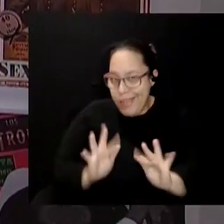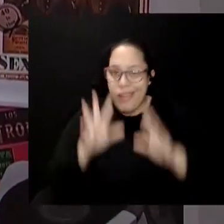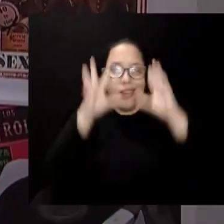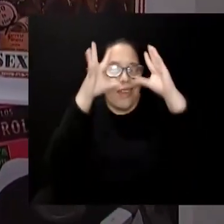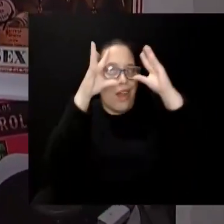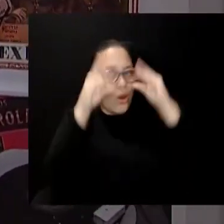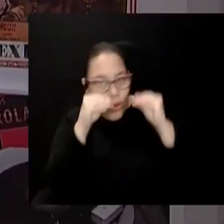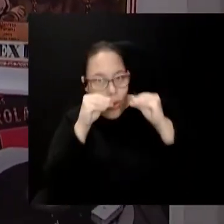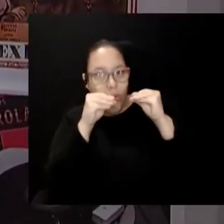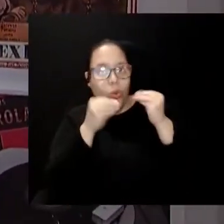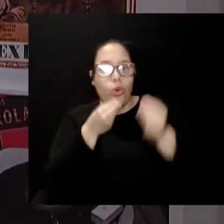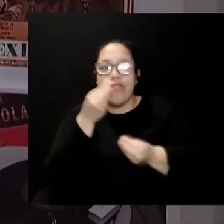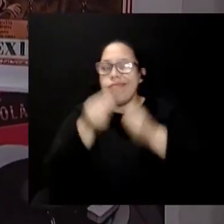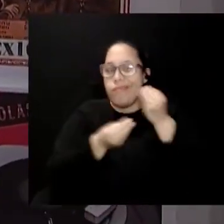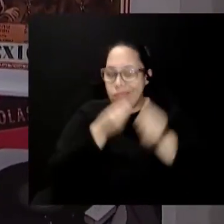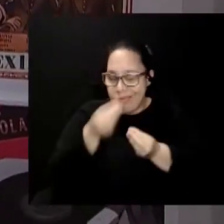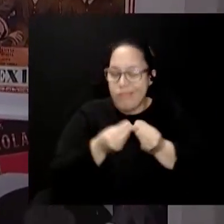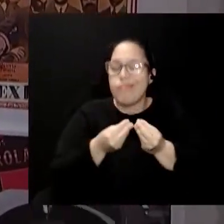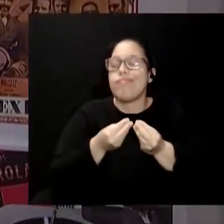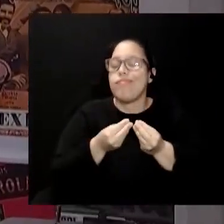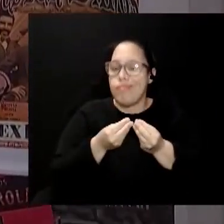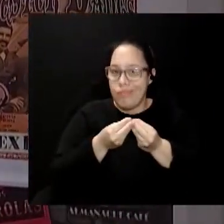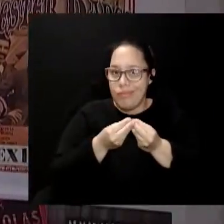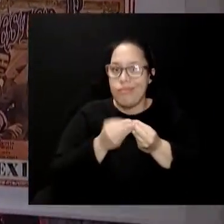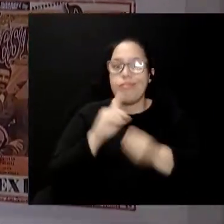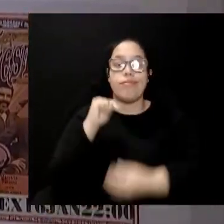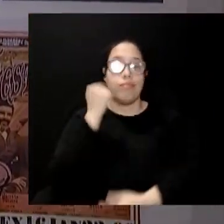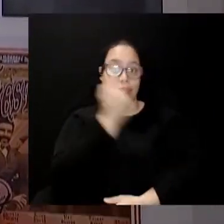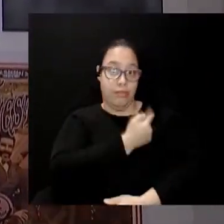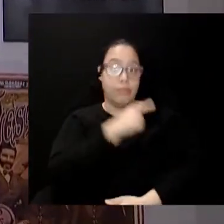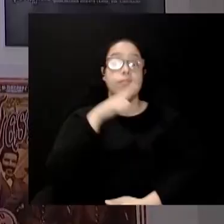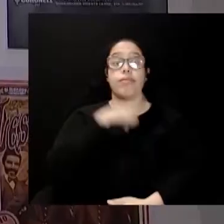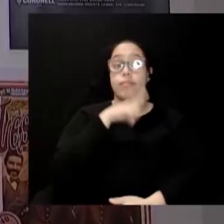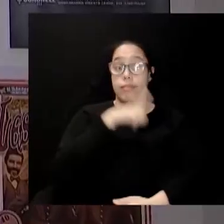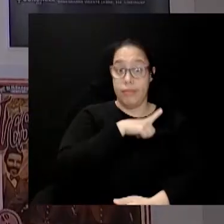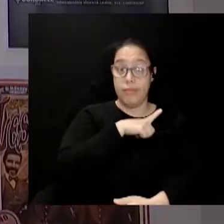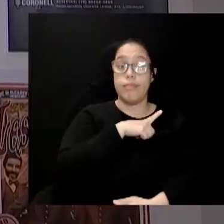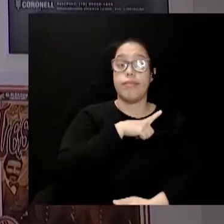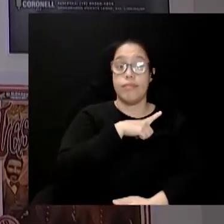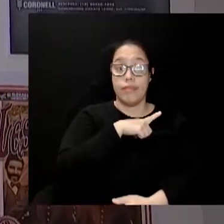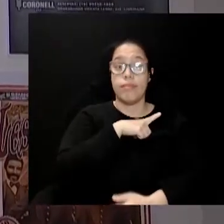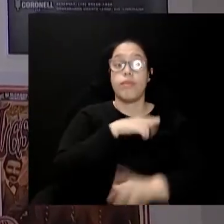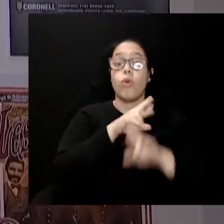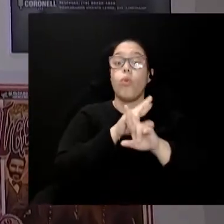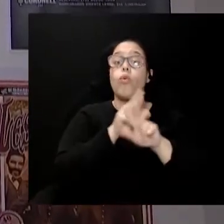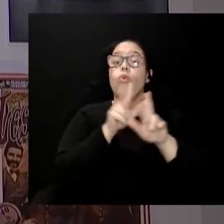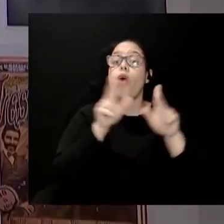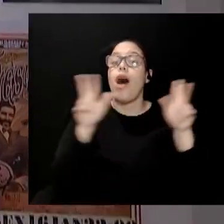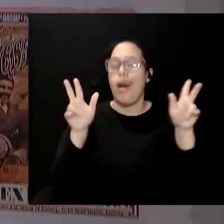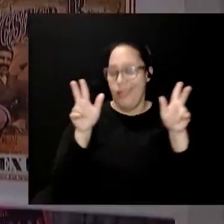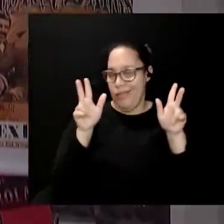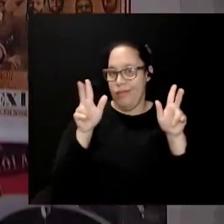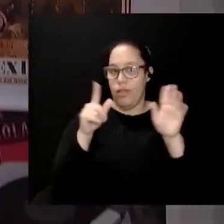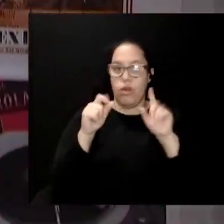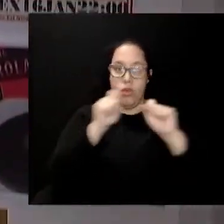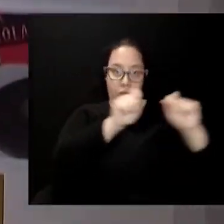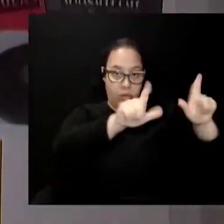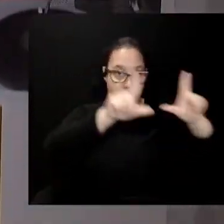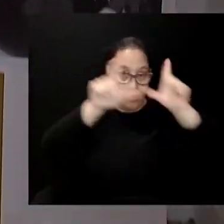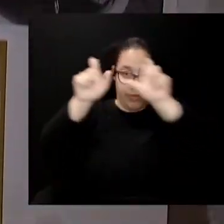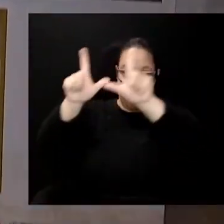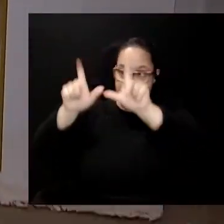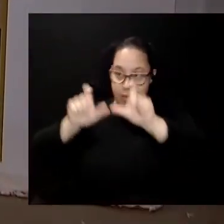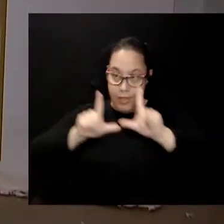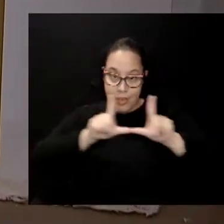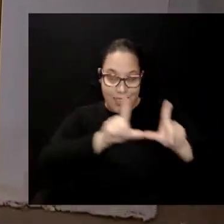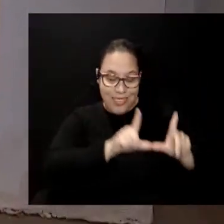e tudo mais. Então, a gente tem esses cartazes como uma forma